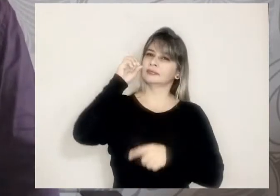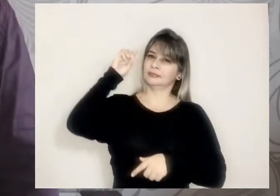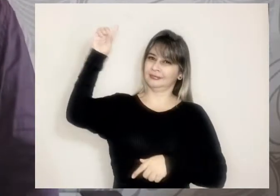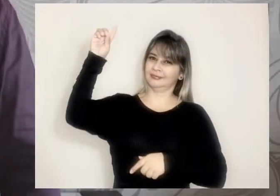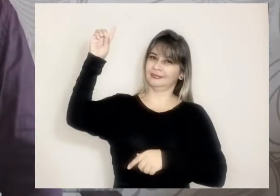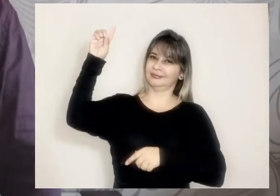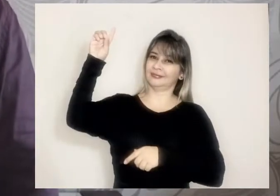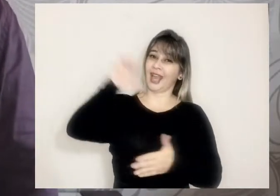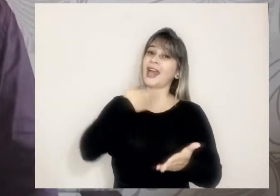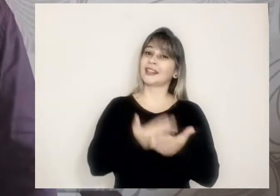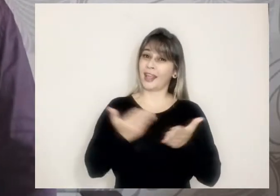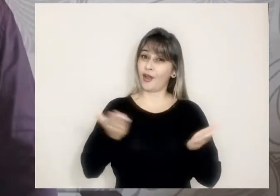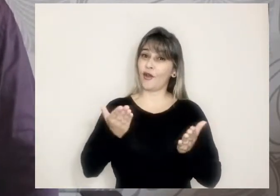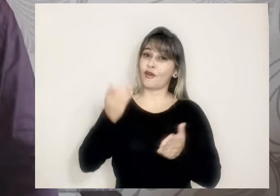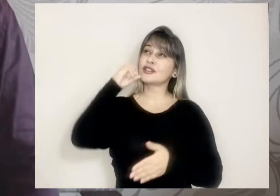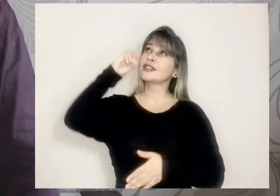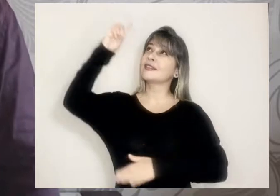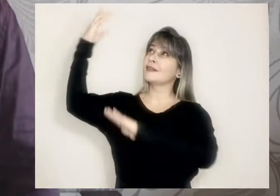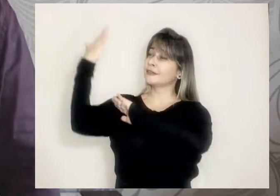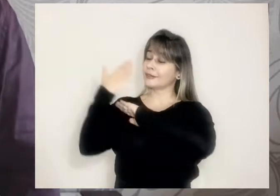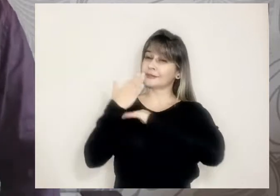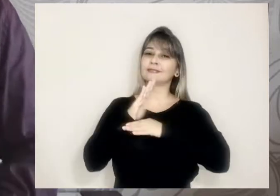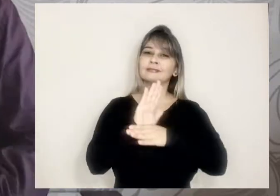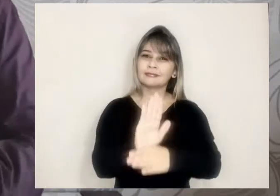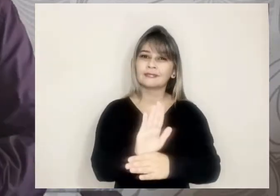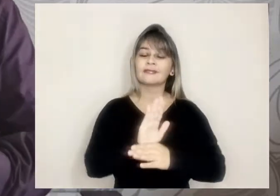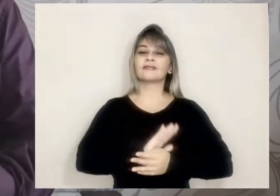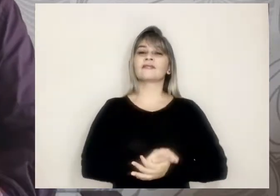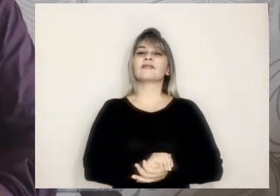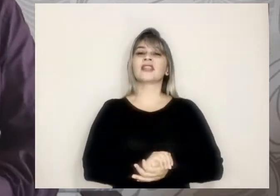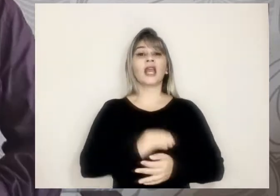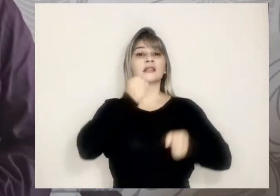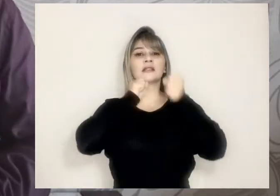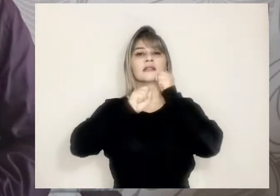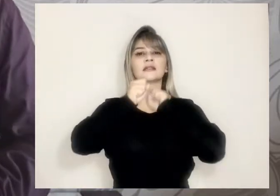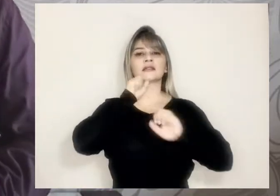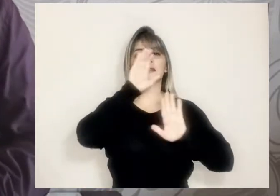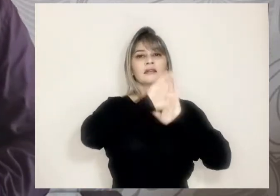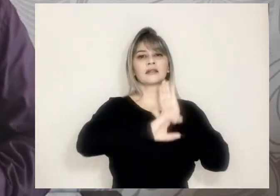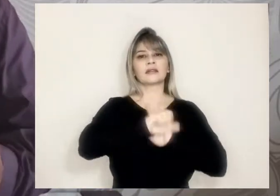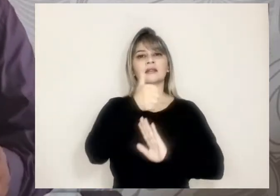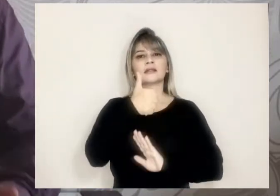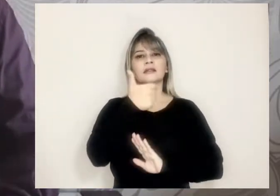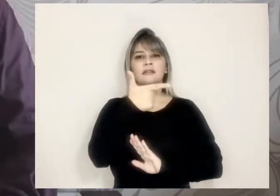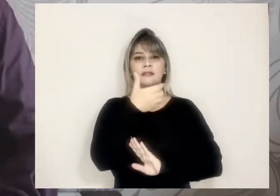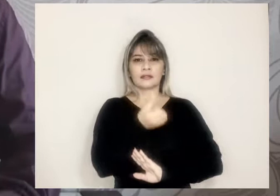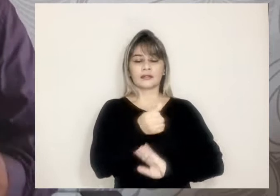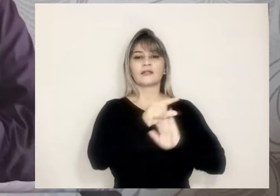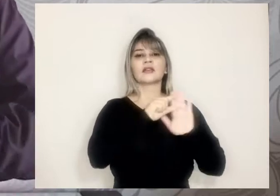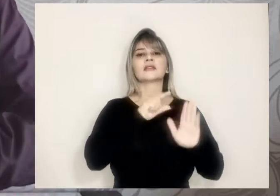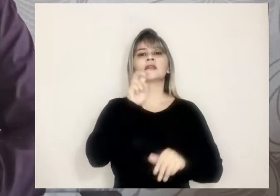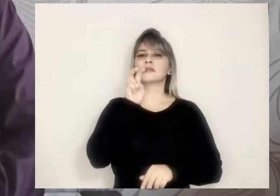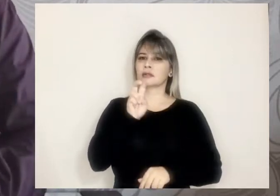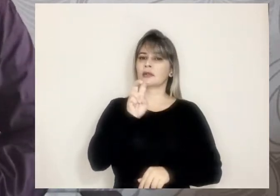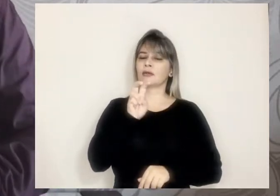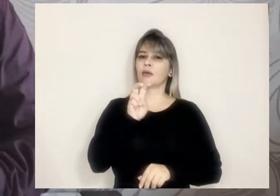até aqui Ele tem nos ajudado, não é verdade? Quero refletir rapidamente com você no Salmo 126,